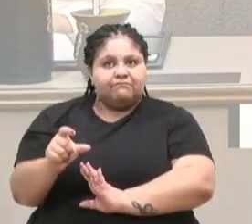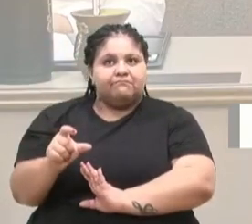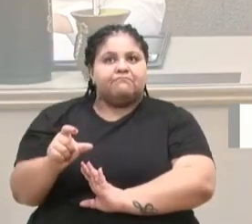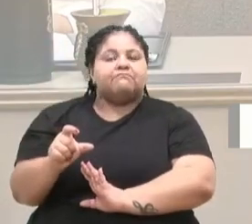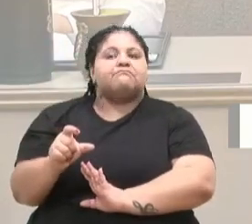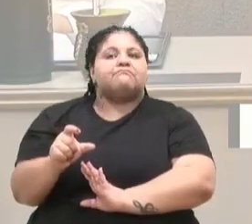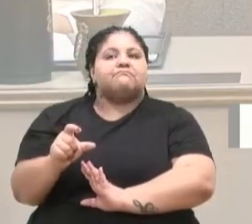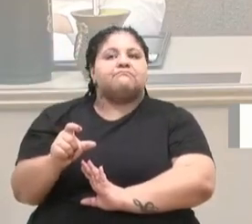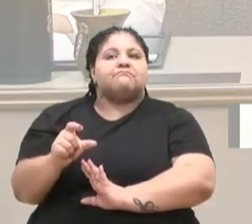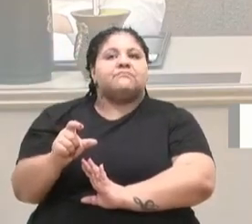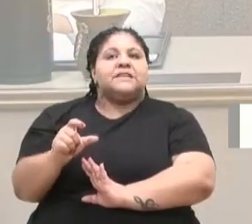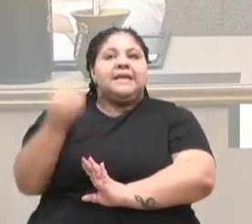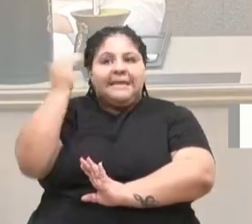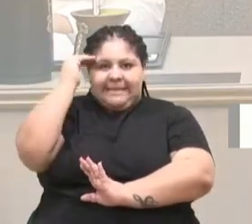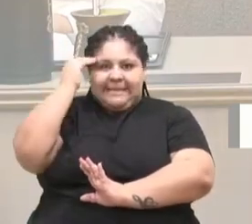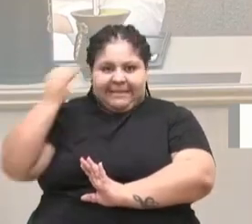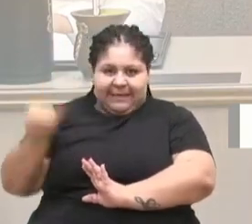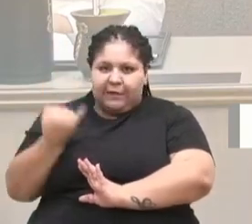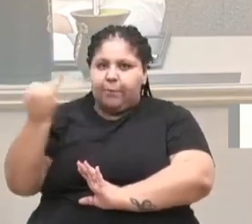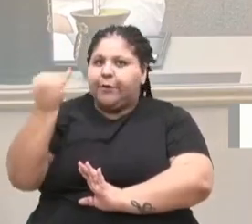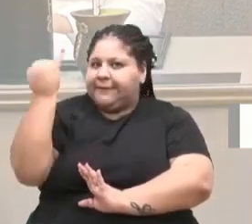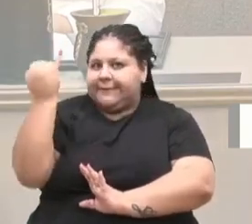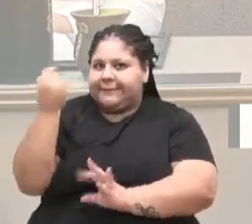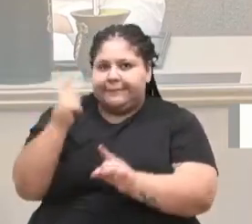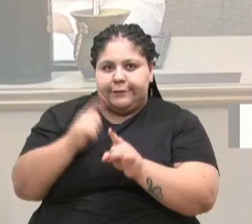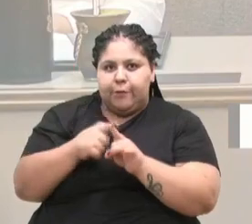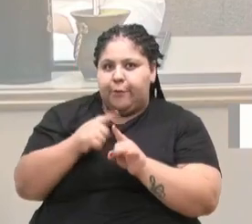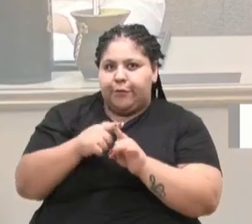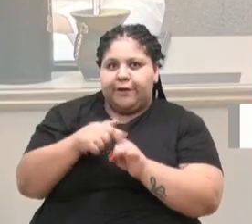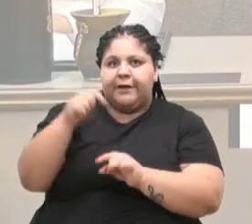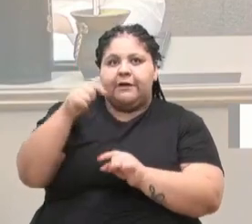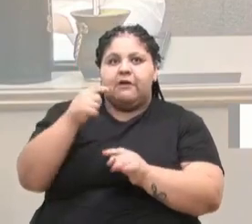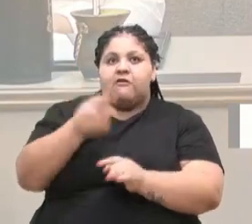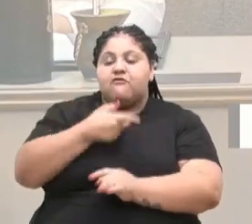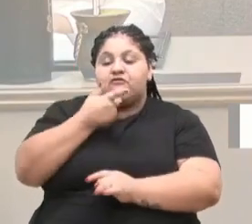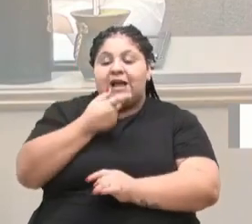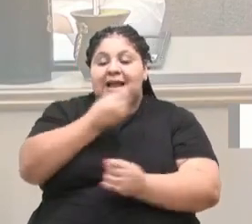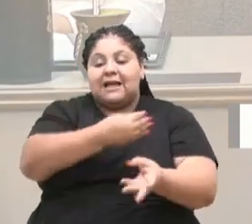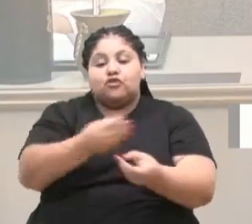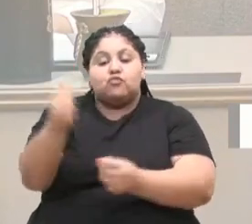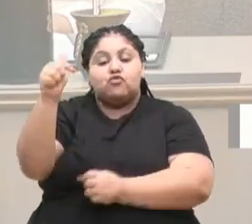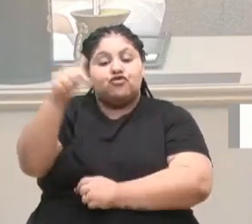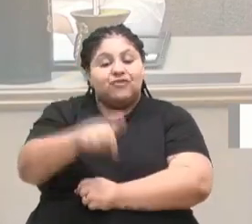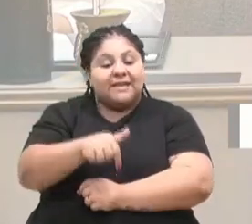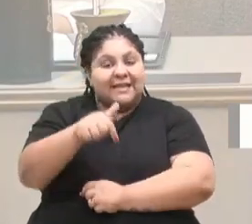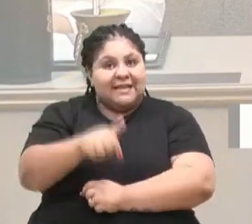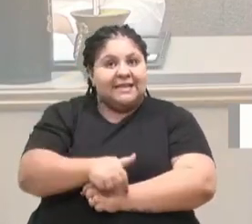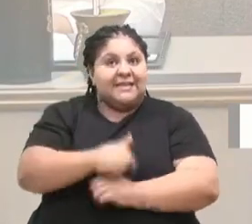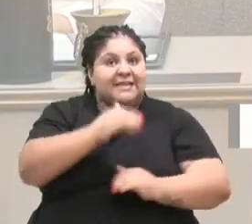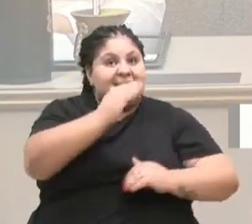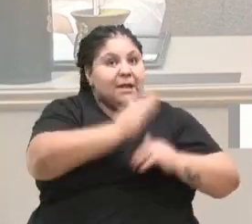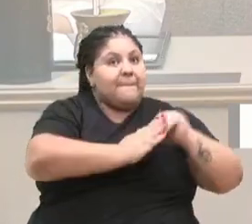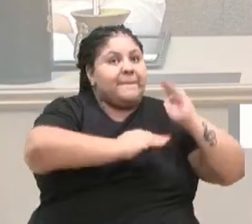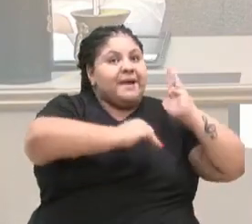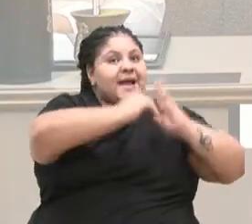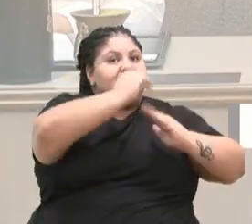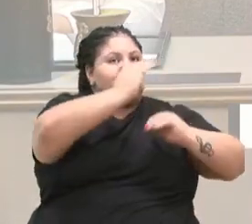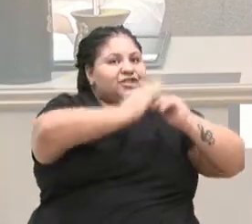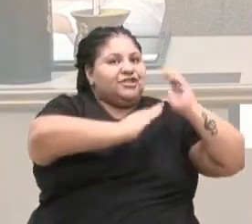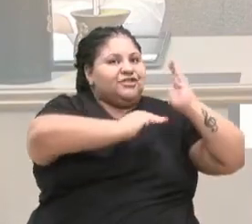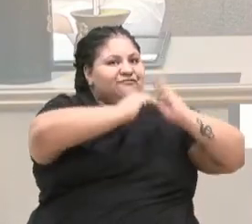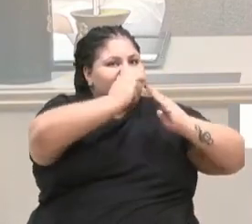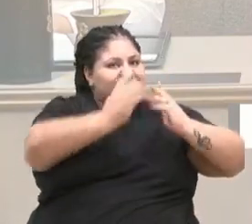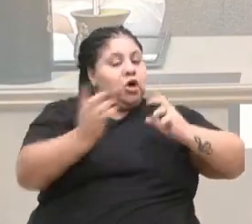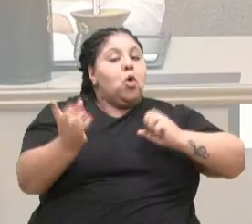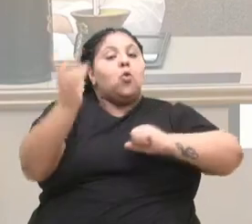pela importância, que por muitas vezes foi falado aqui, com certeza, na prática, com o dia do doador